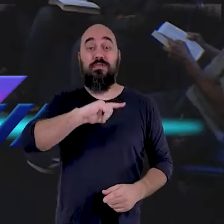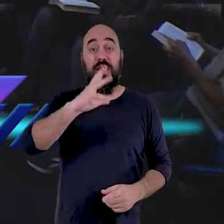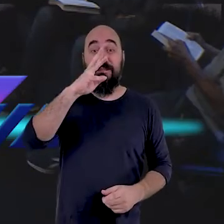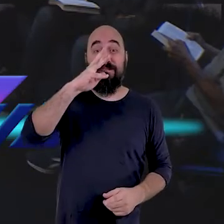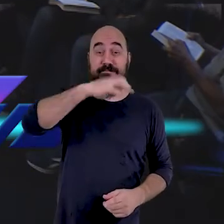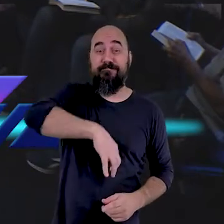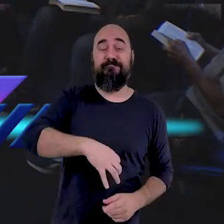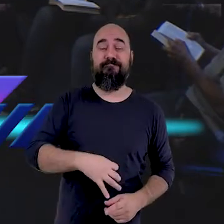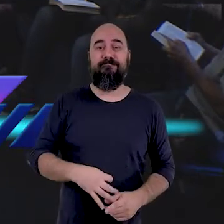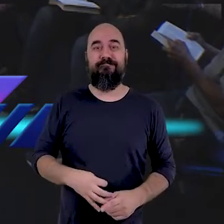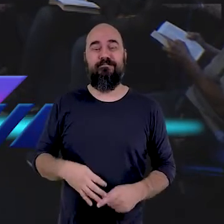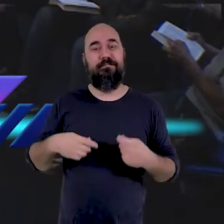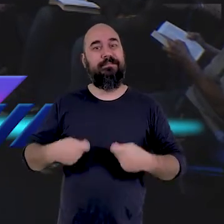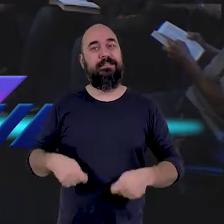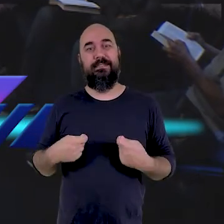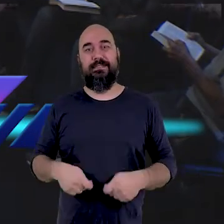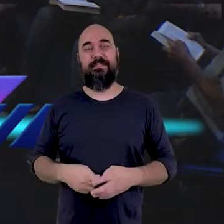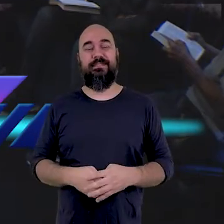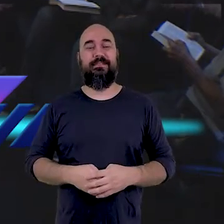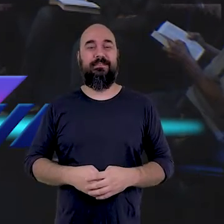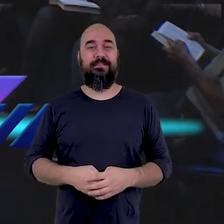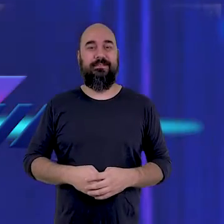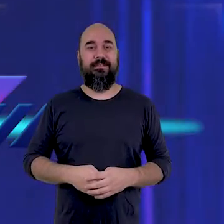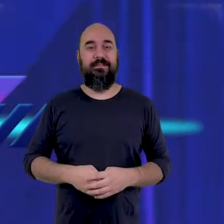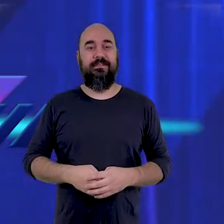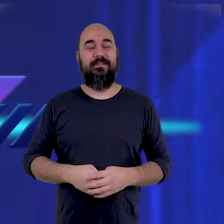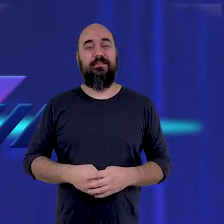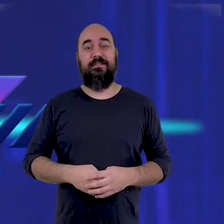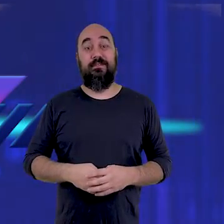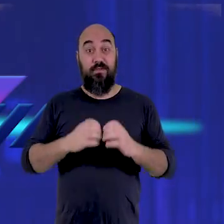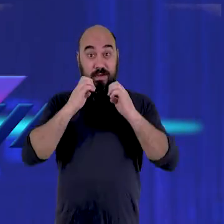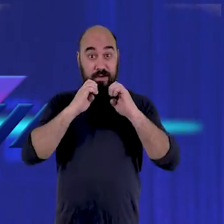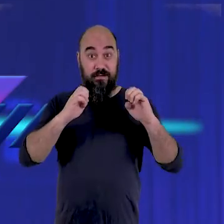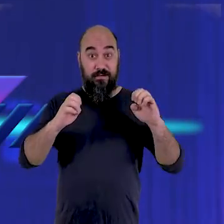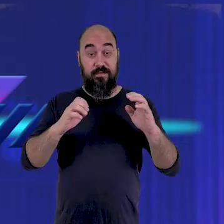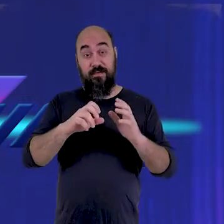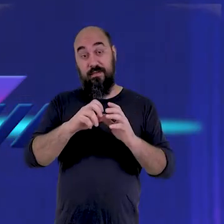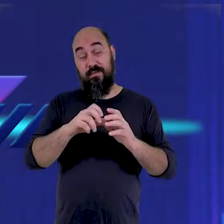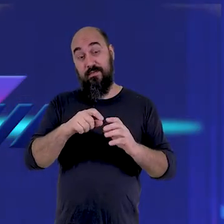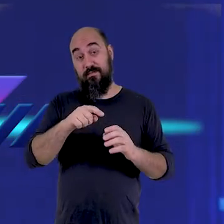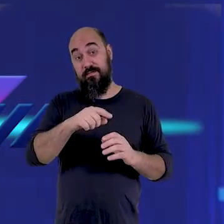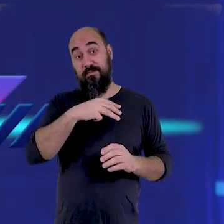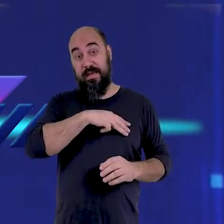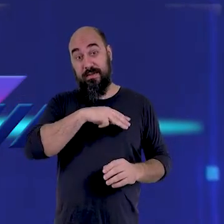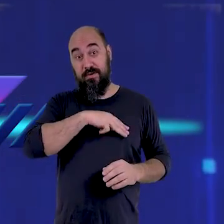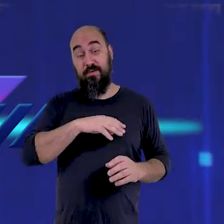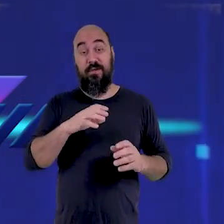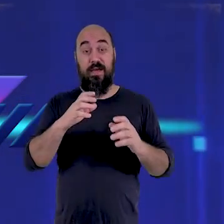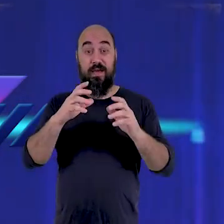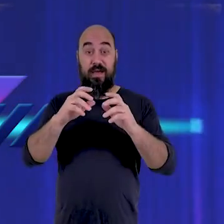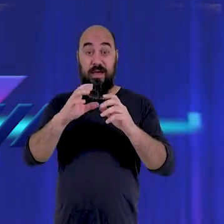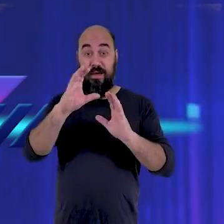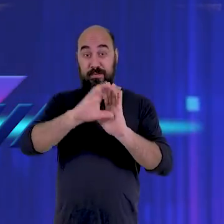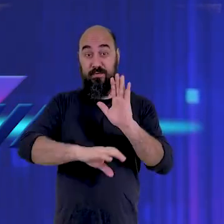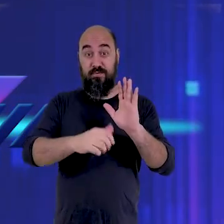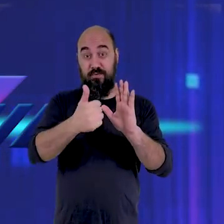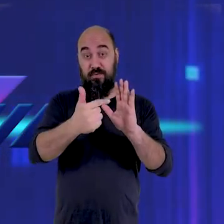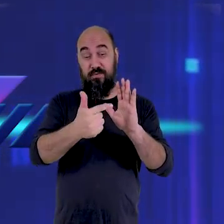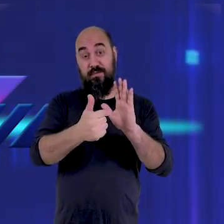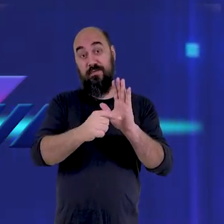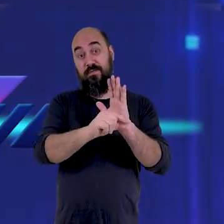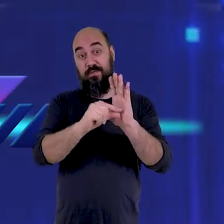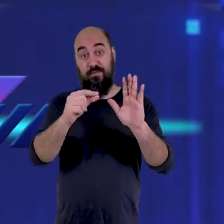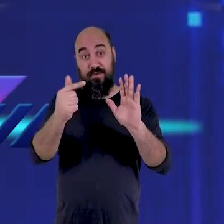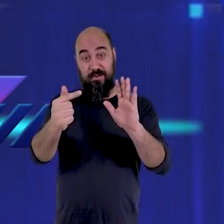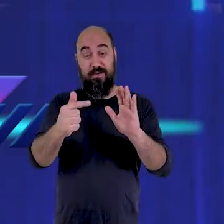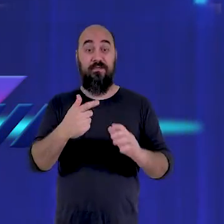no Evangelho de Mateus, no capítulo 24, versículo 13, aquele, porém, que perseverar até o fim, será